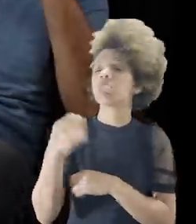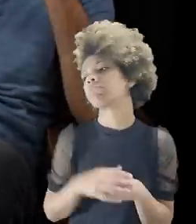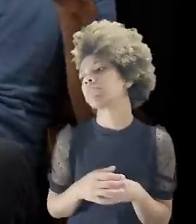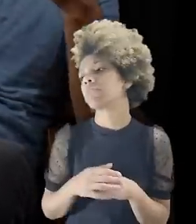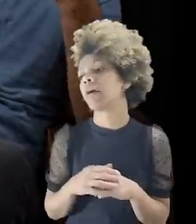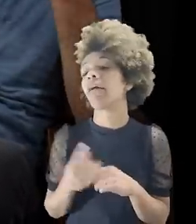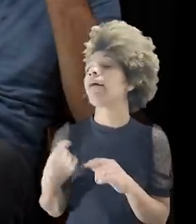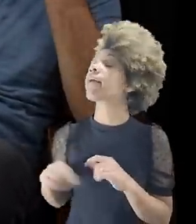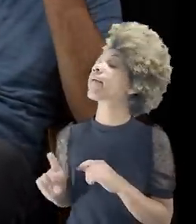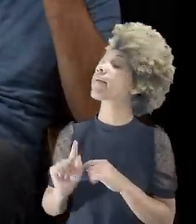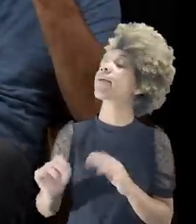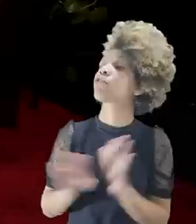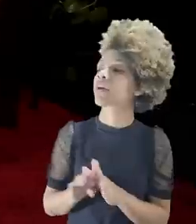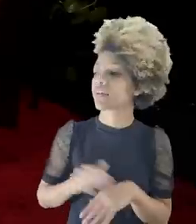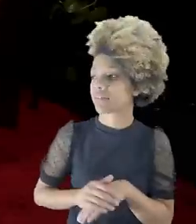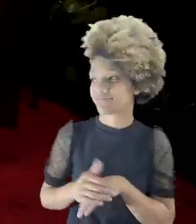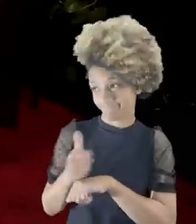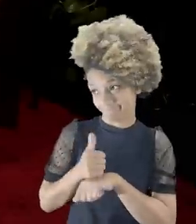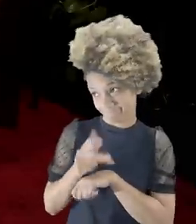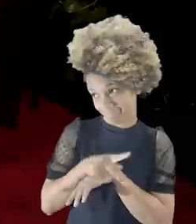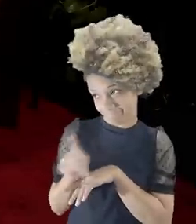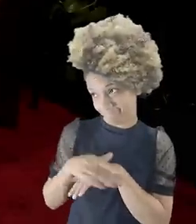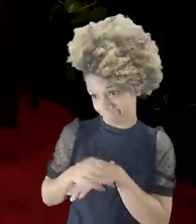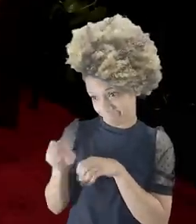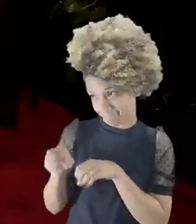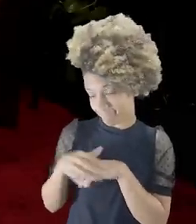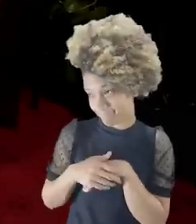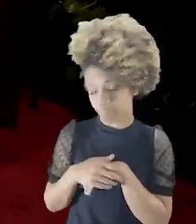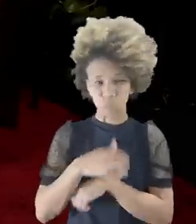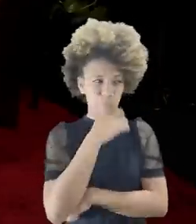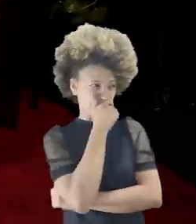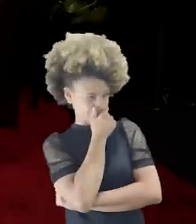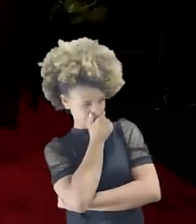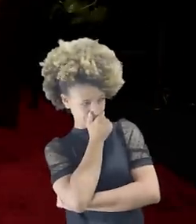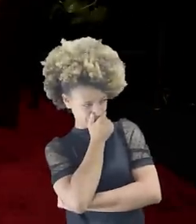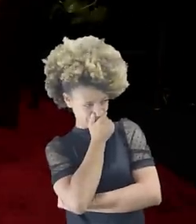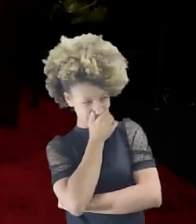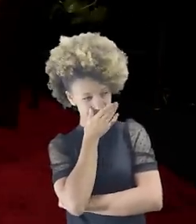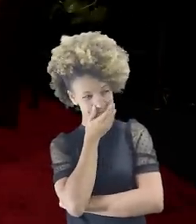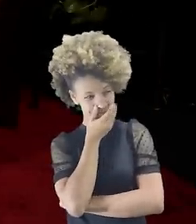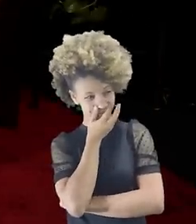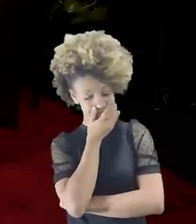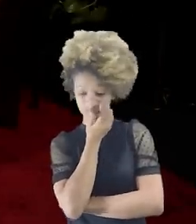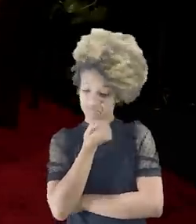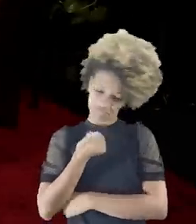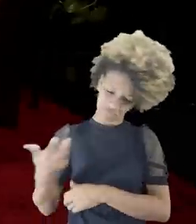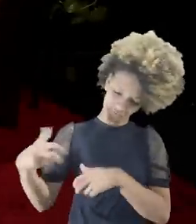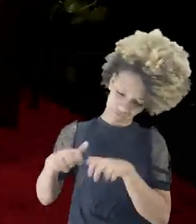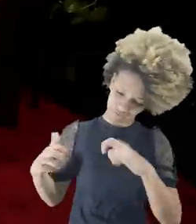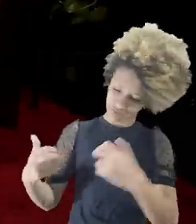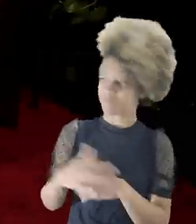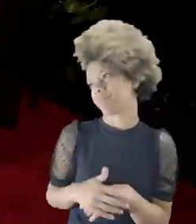mais dois lá tem que entra no bar ou técnico aí beleza fica aí